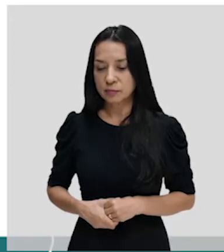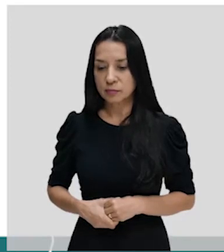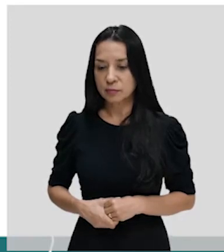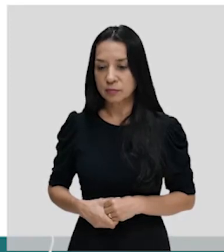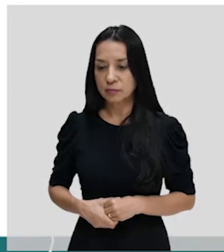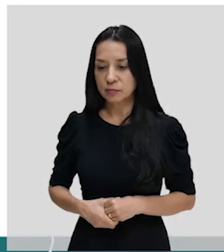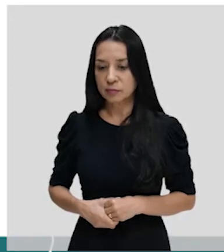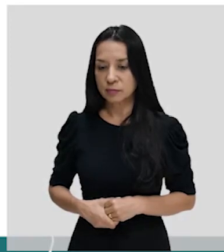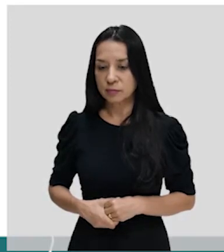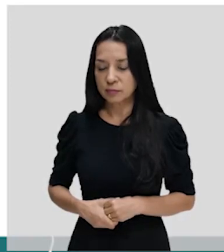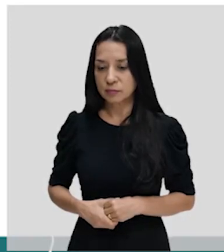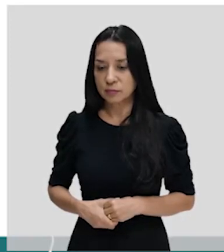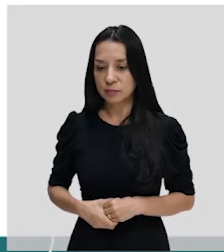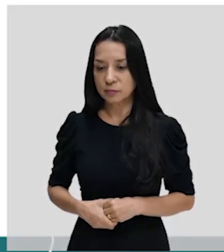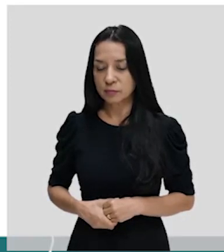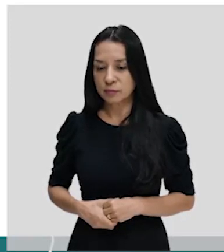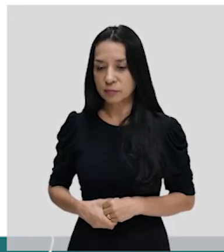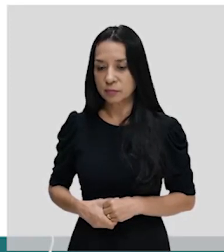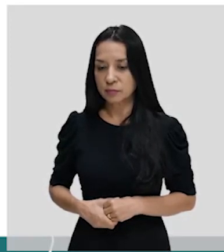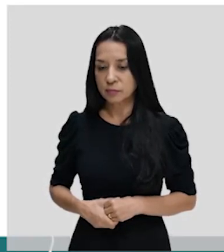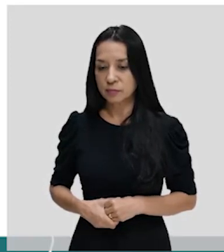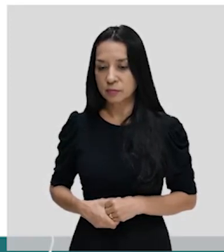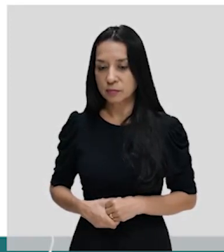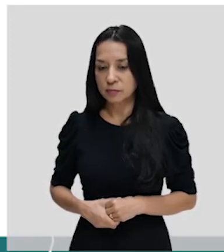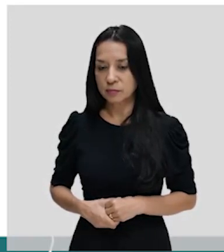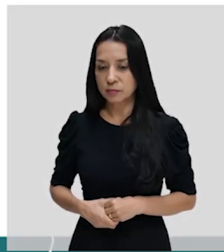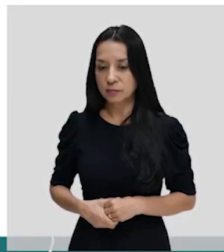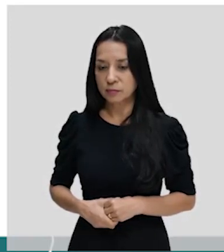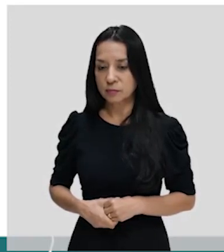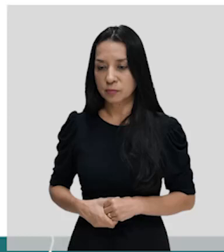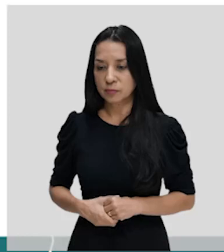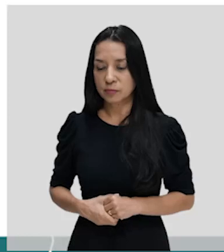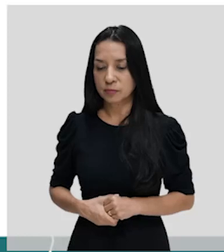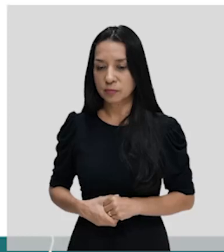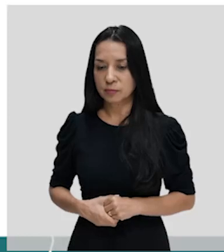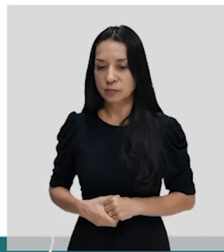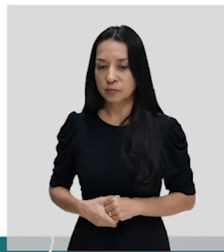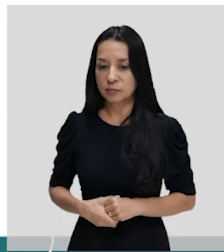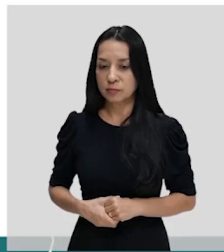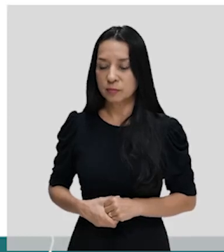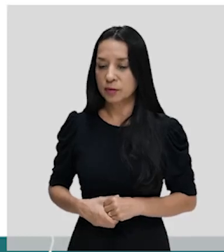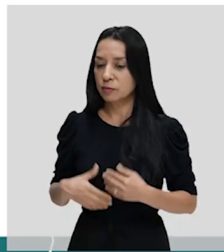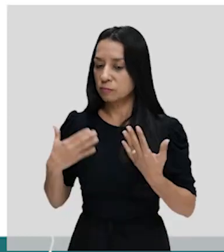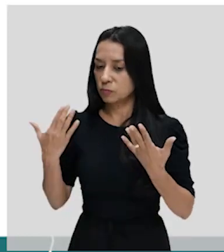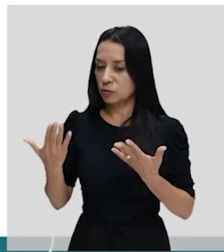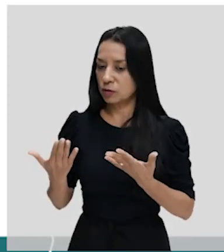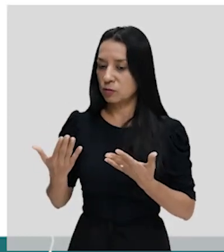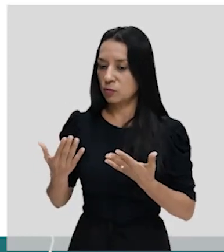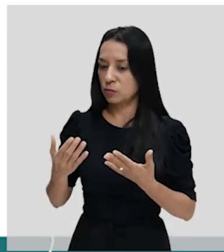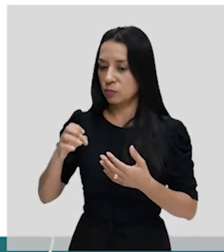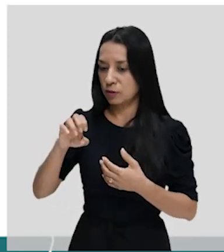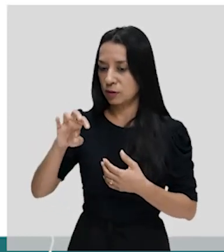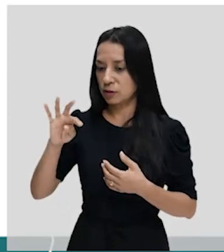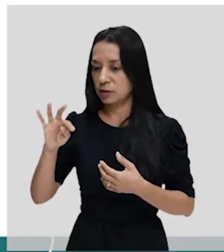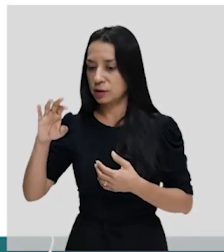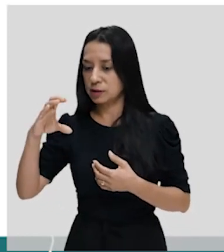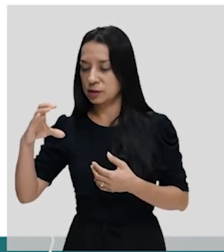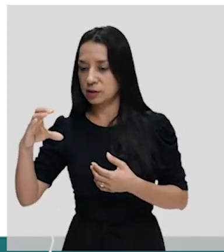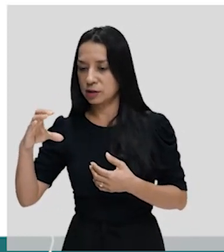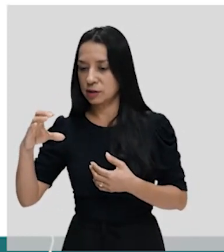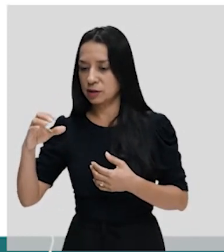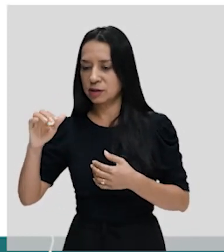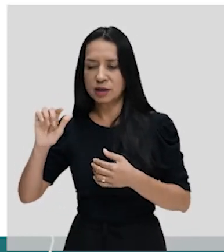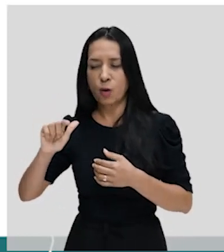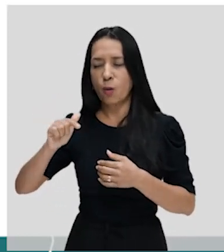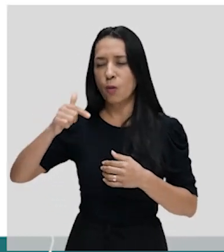afeitar-se, acostar-se, llamar-se, entre outros. Quando eu coloco etc, gente, é porque há uma infinidade